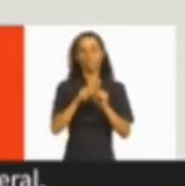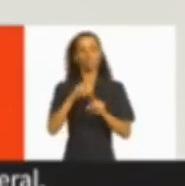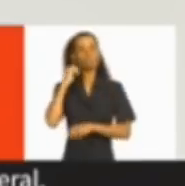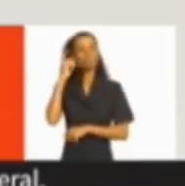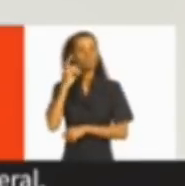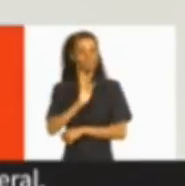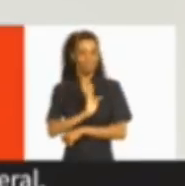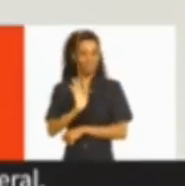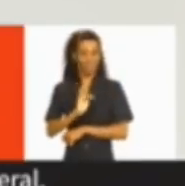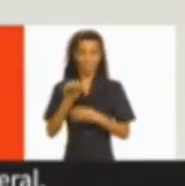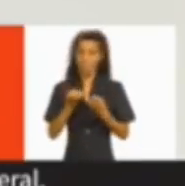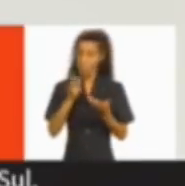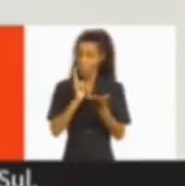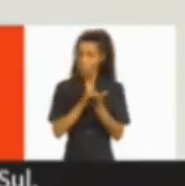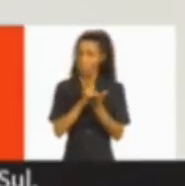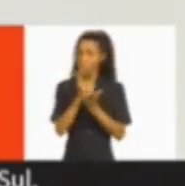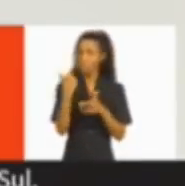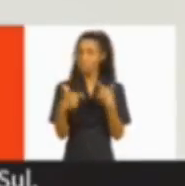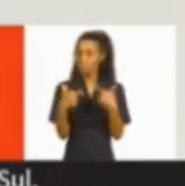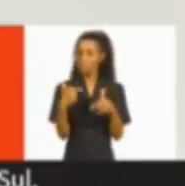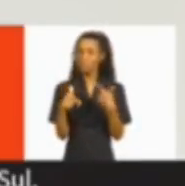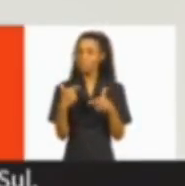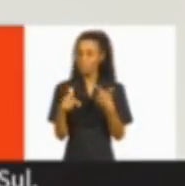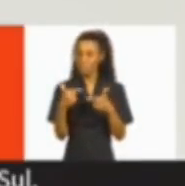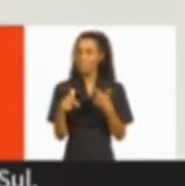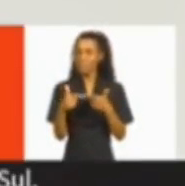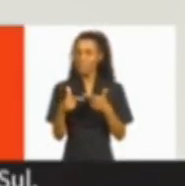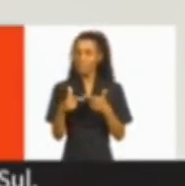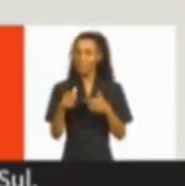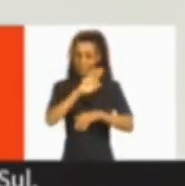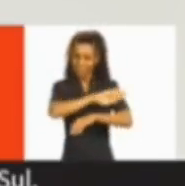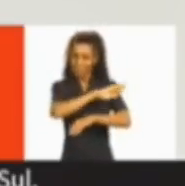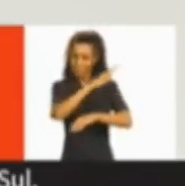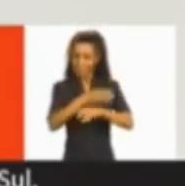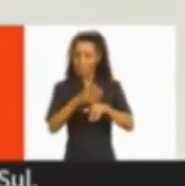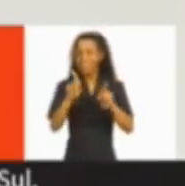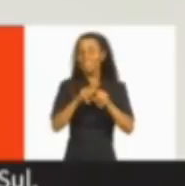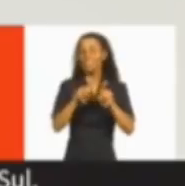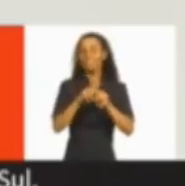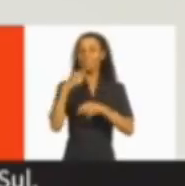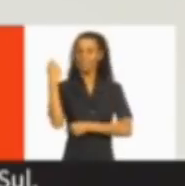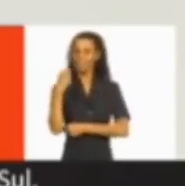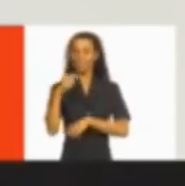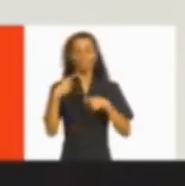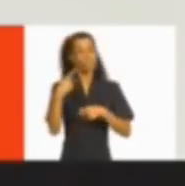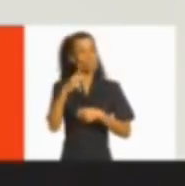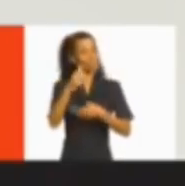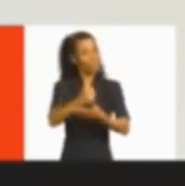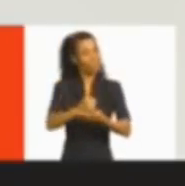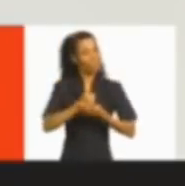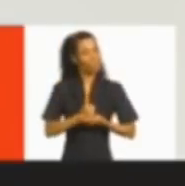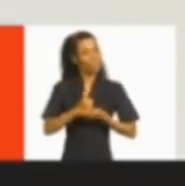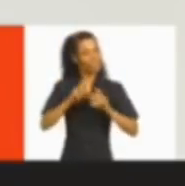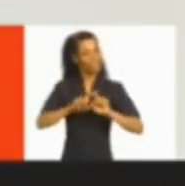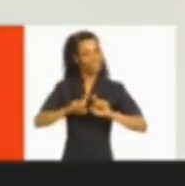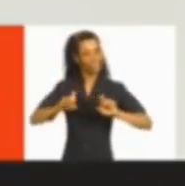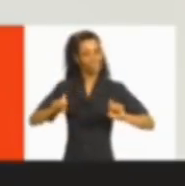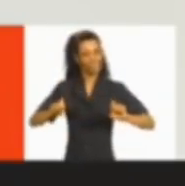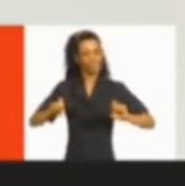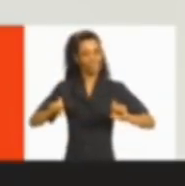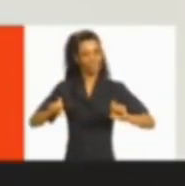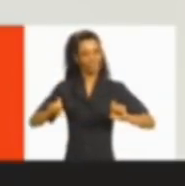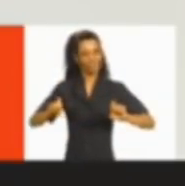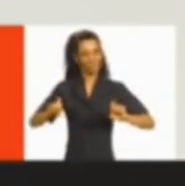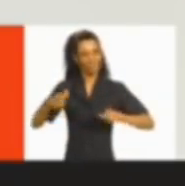e deputado federal. Quero continuar trabalhando pela Serra Gaúcha e pelo Rio Grande do Sul. Peço teu apoio, Mauro